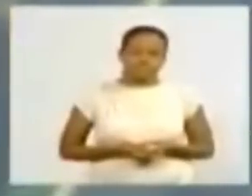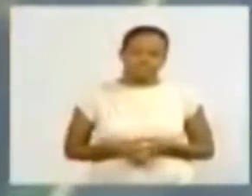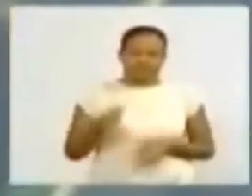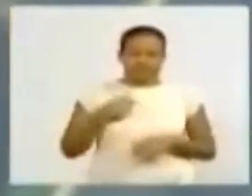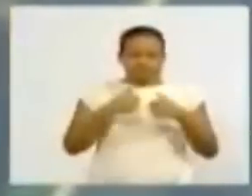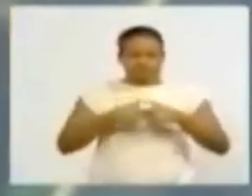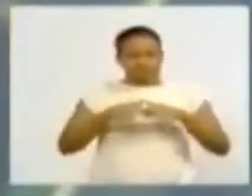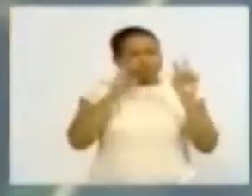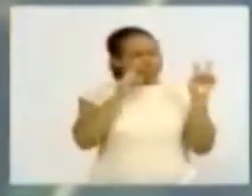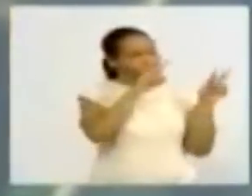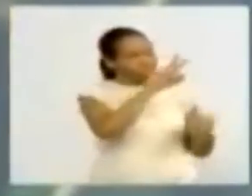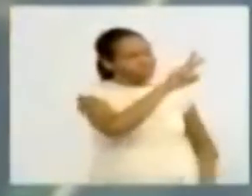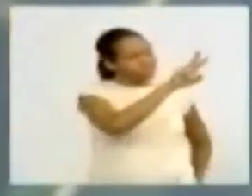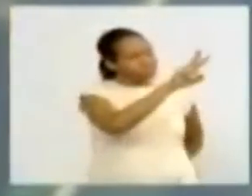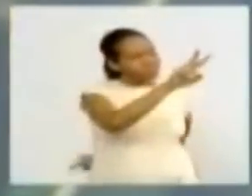Fico olhando daqui,